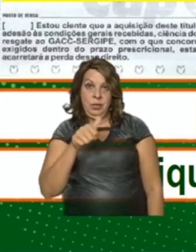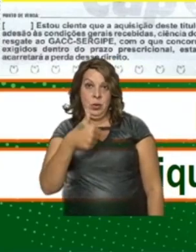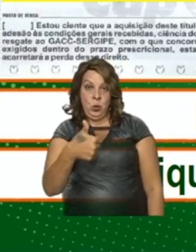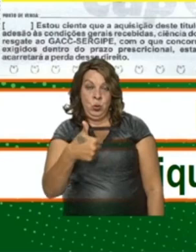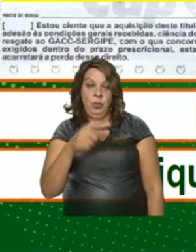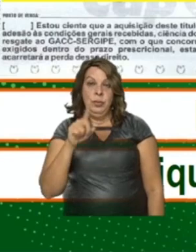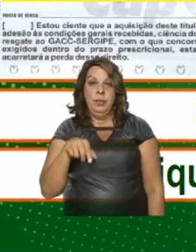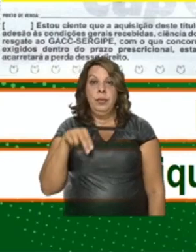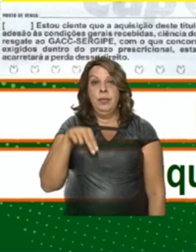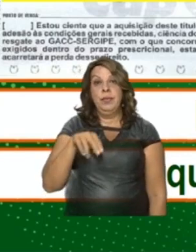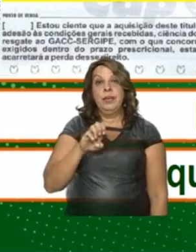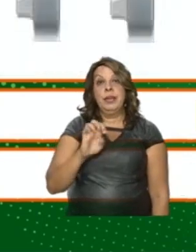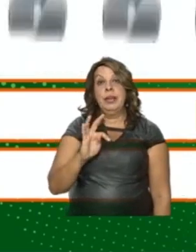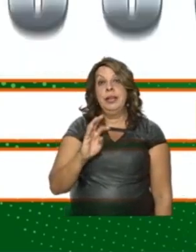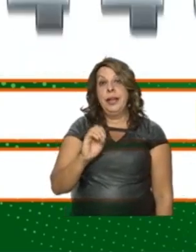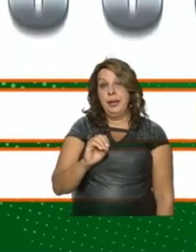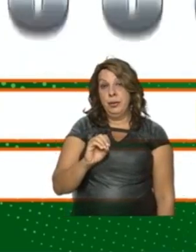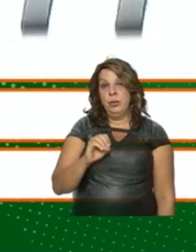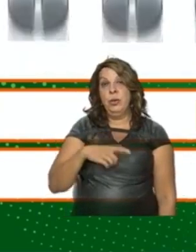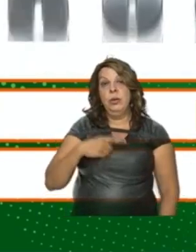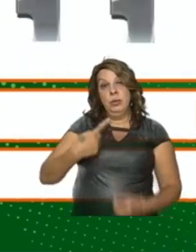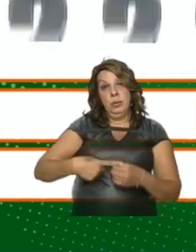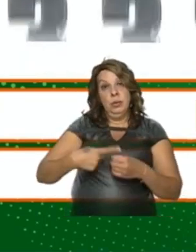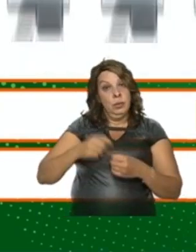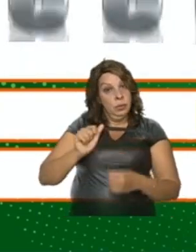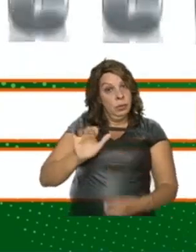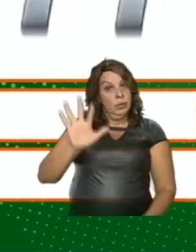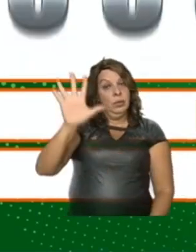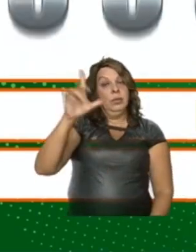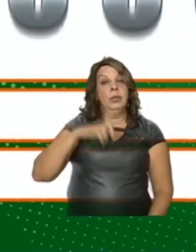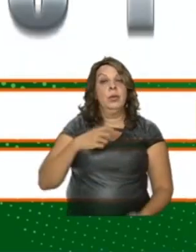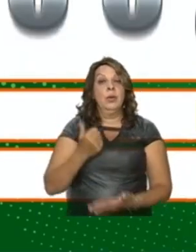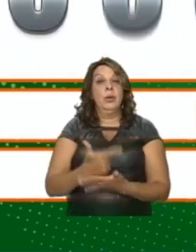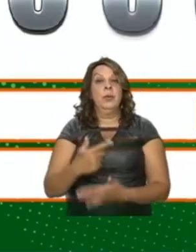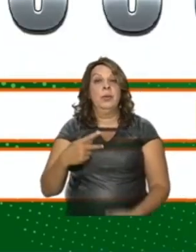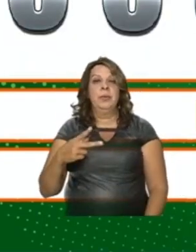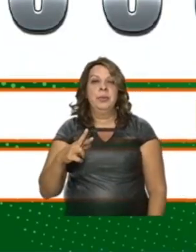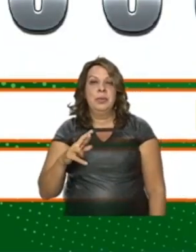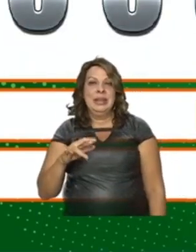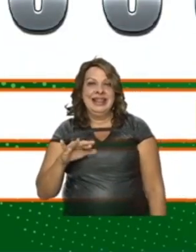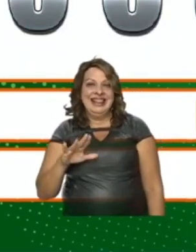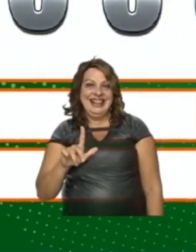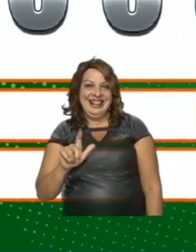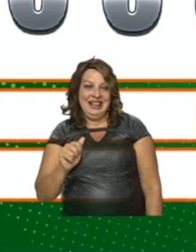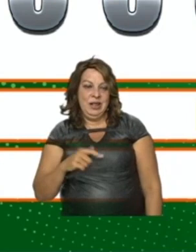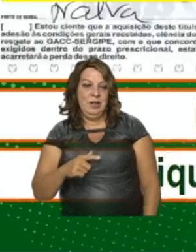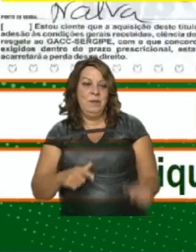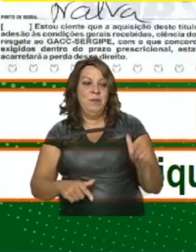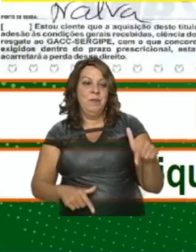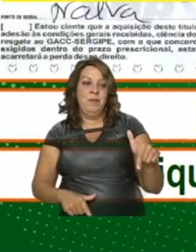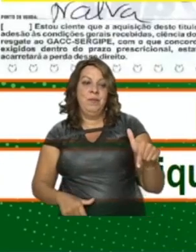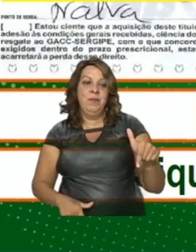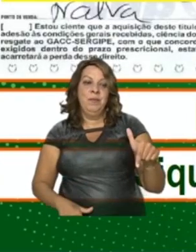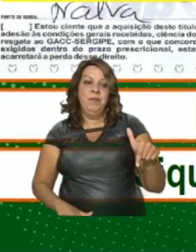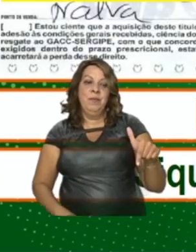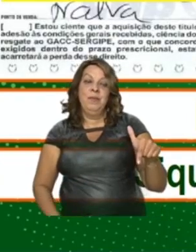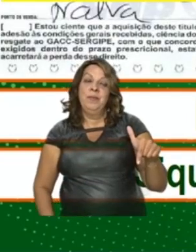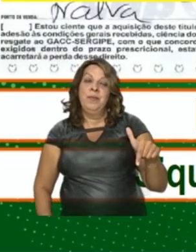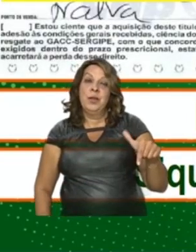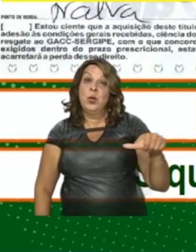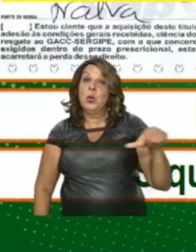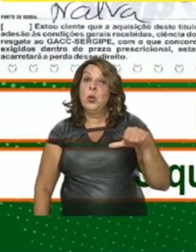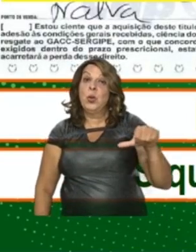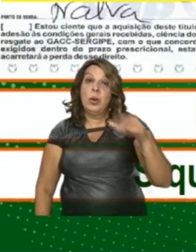205071. Neto Farias, é de Lagarto, adquiriu aí com Priscila Regional Lagarto. Nono contemplado no Gira Sergipe,